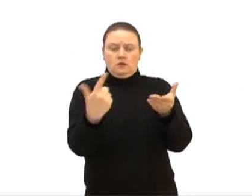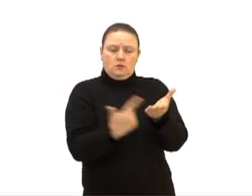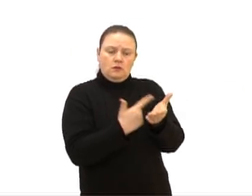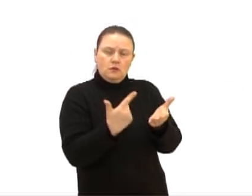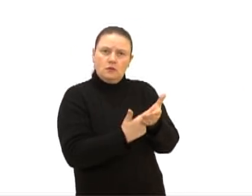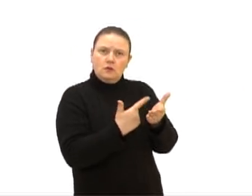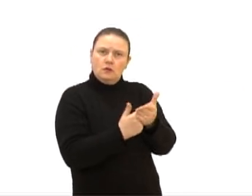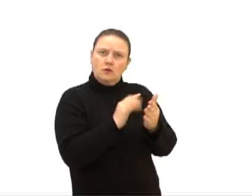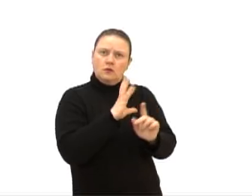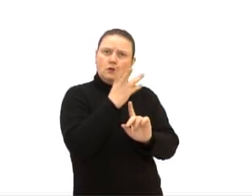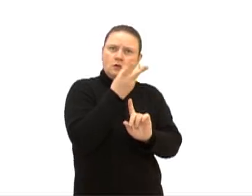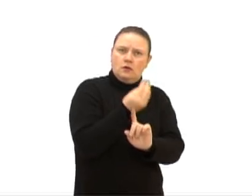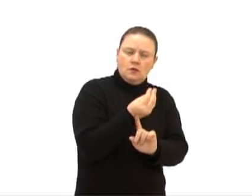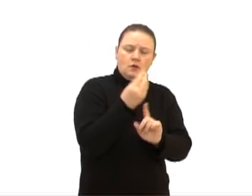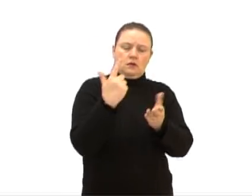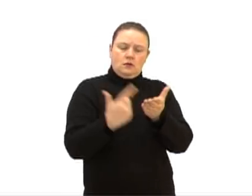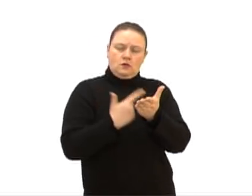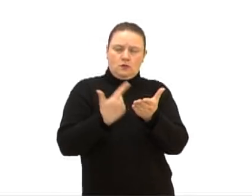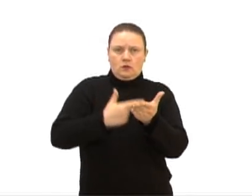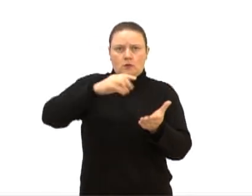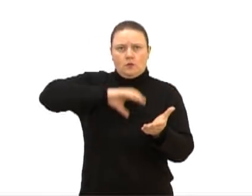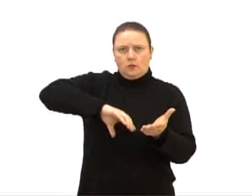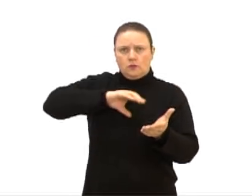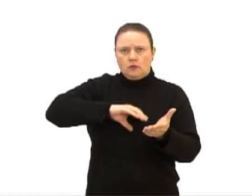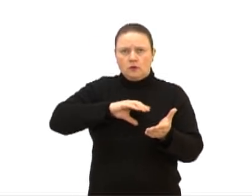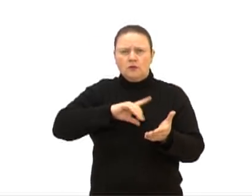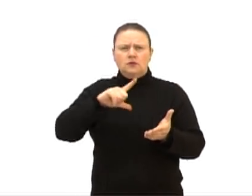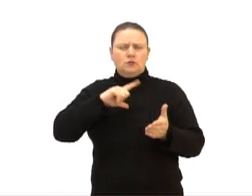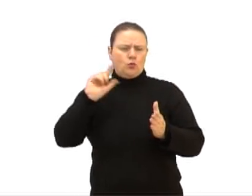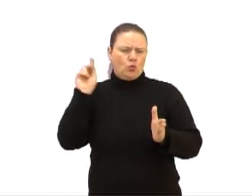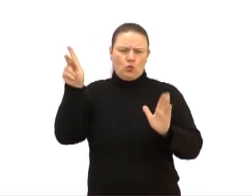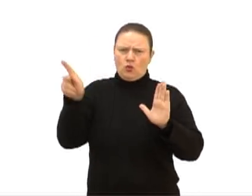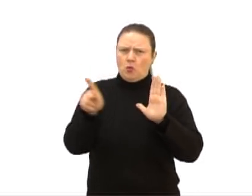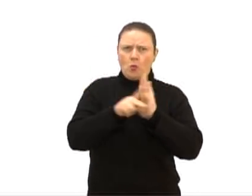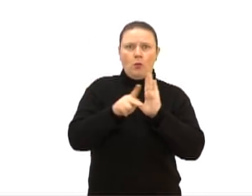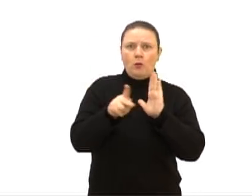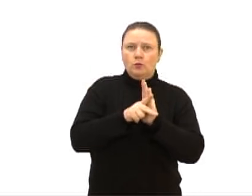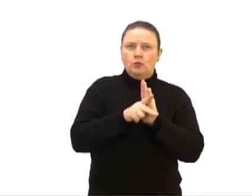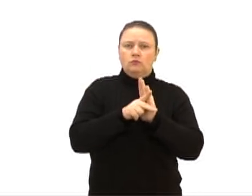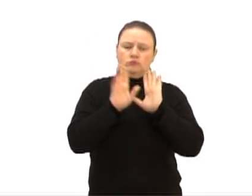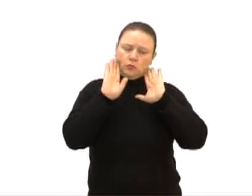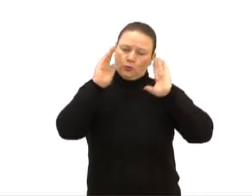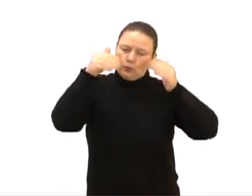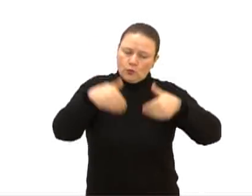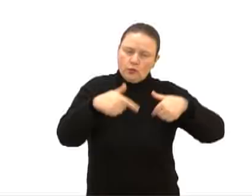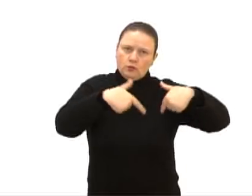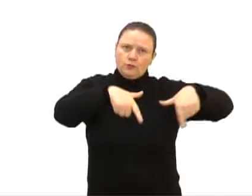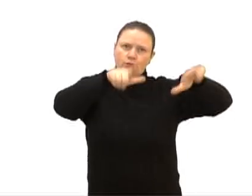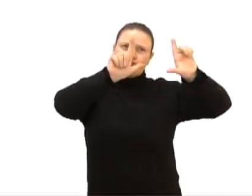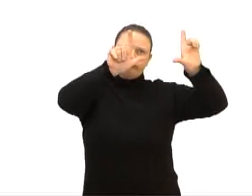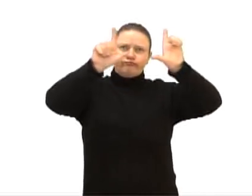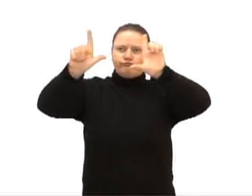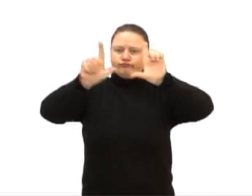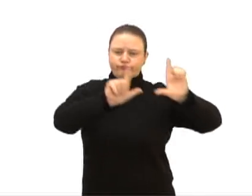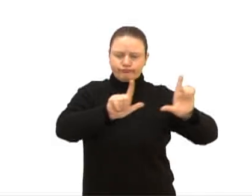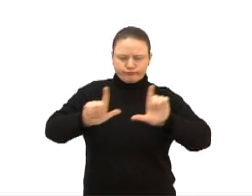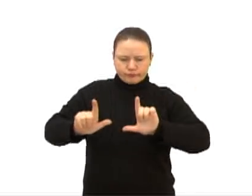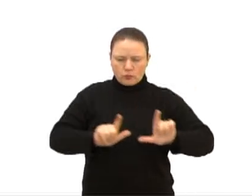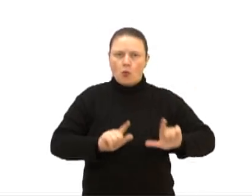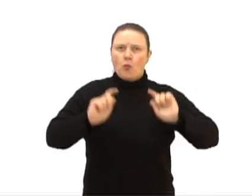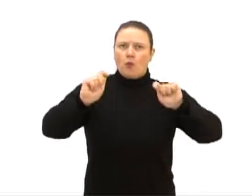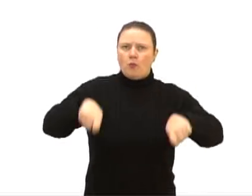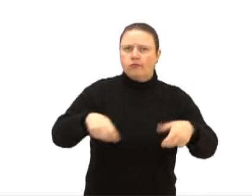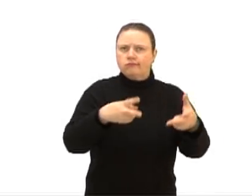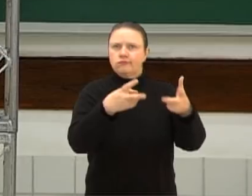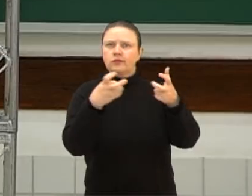livro de língua portuguesa, existem livros específicos também sobre pintura, né? Nós podemos observar em vários